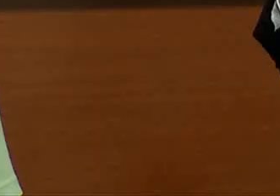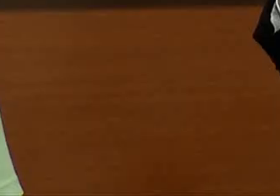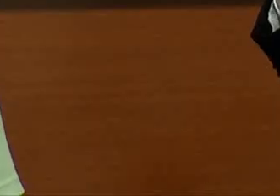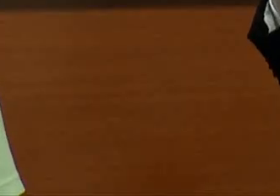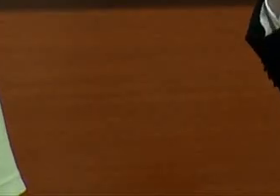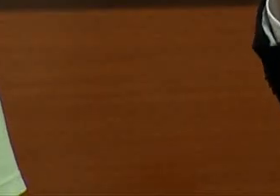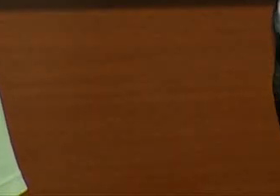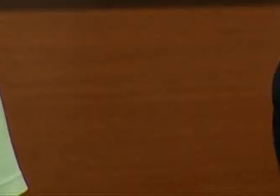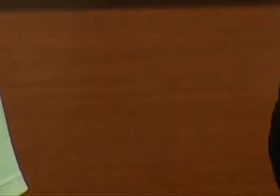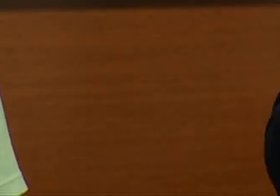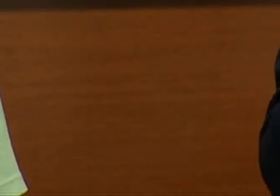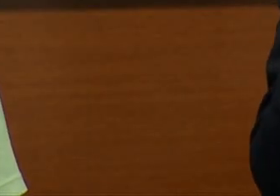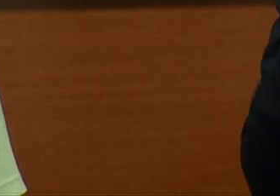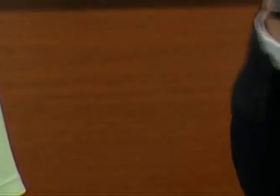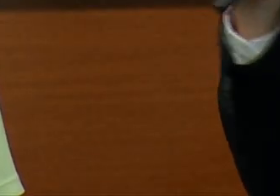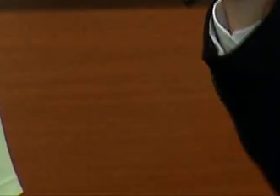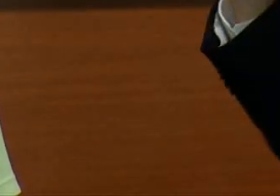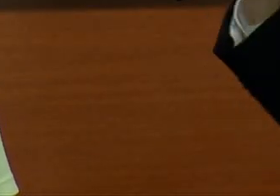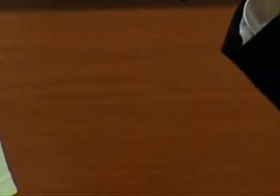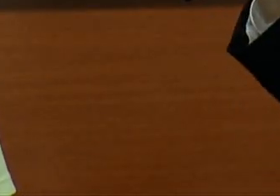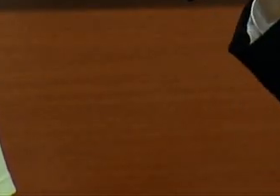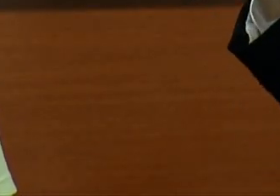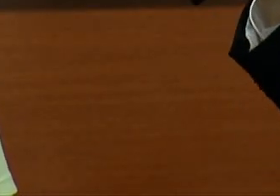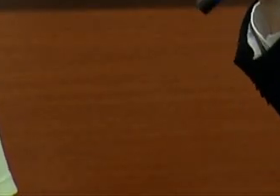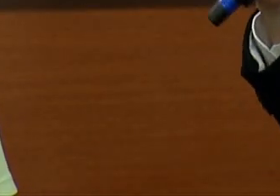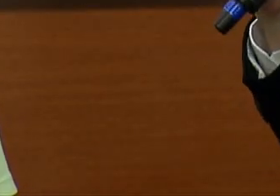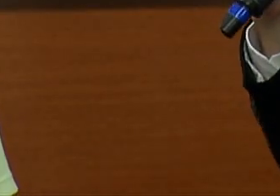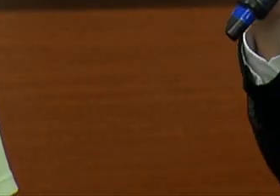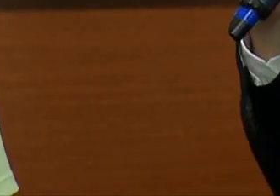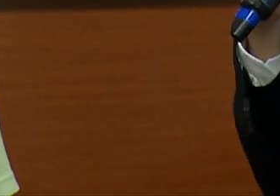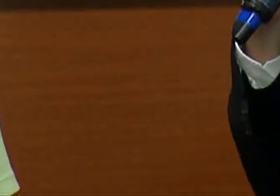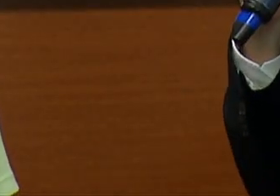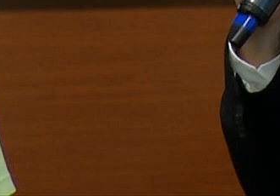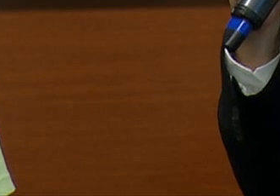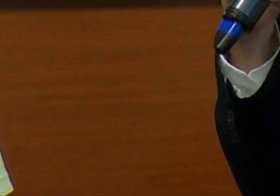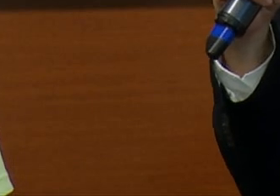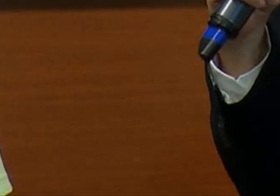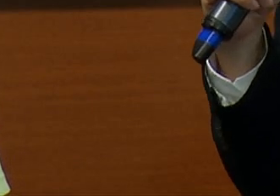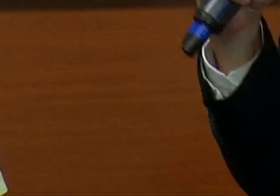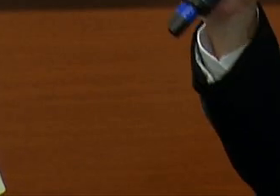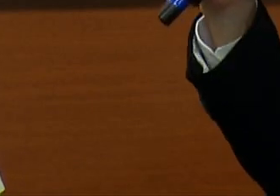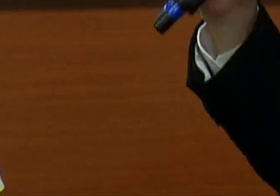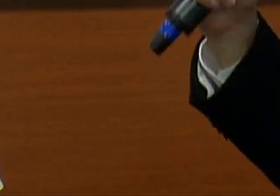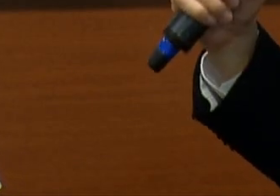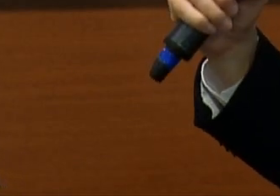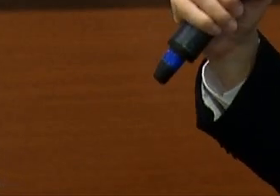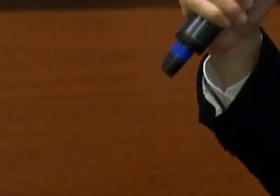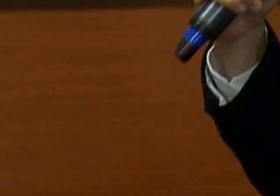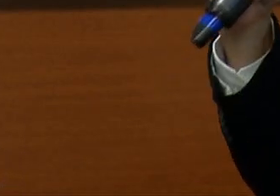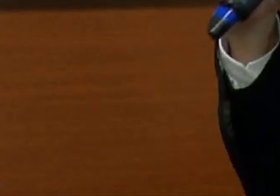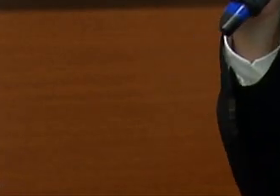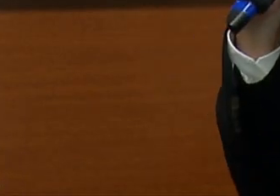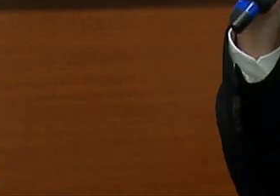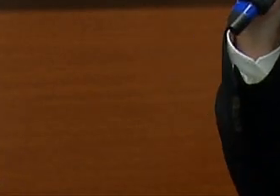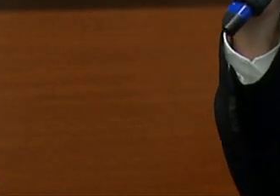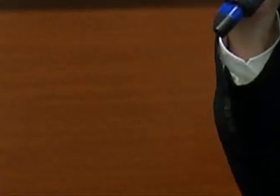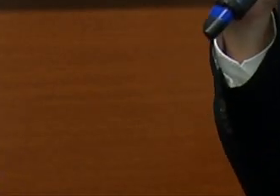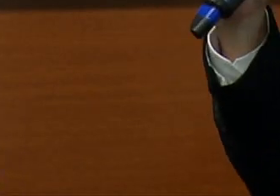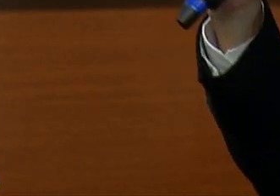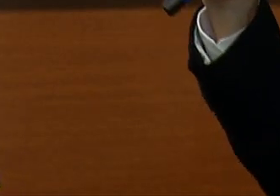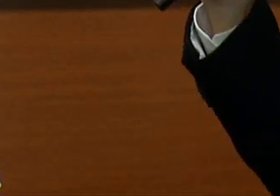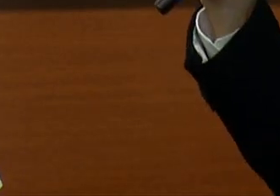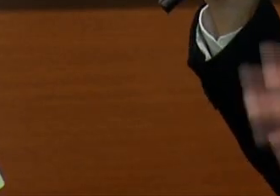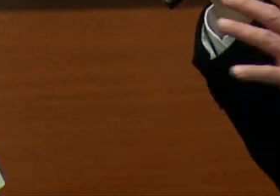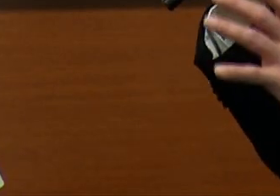lados. E é o que eu observo na sua postura agora, no trabalho que você executa como jornalista,